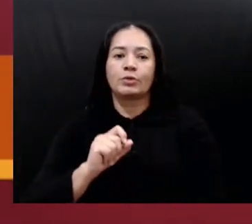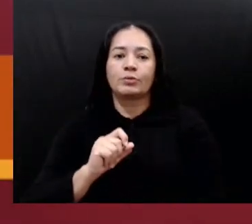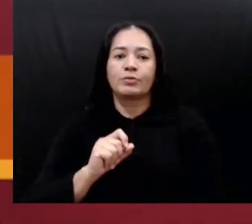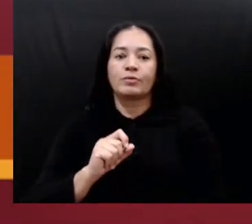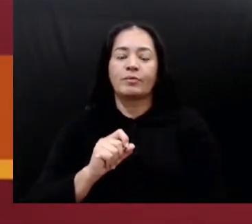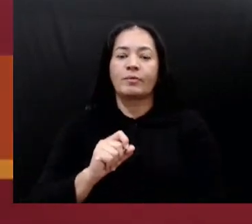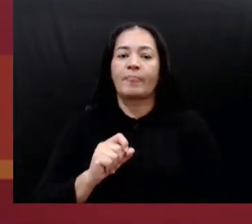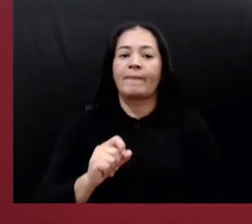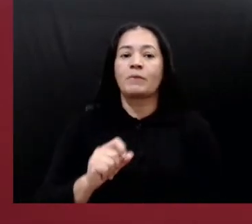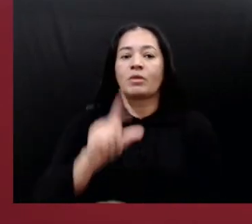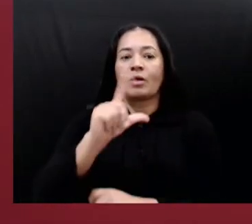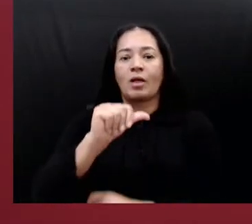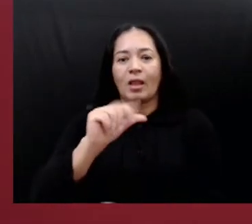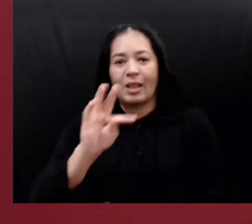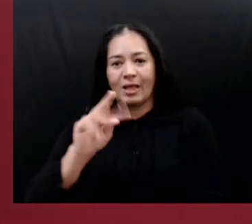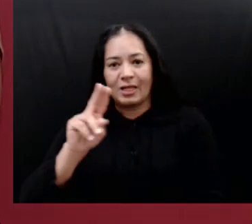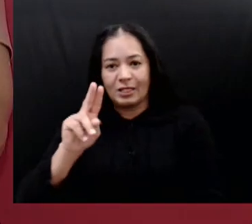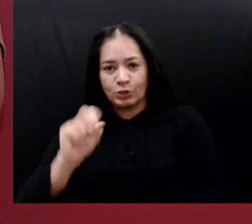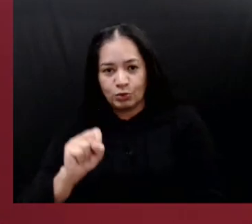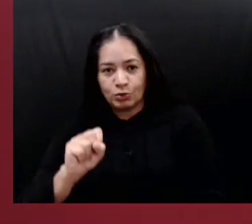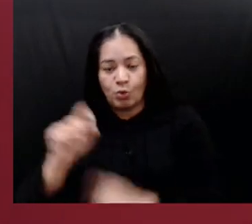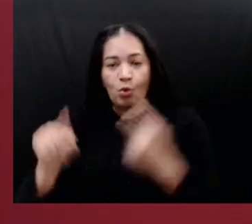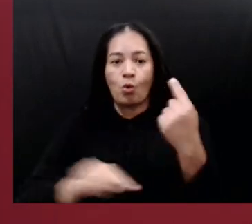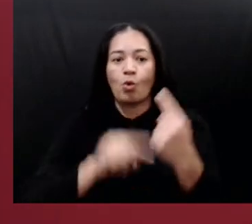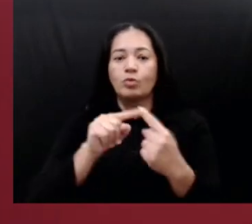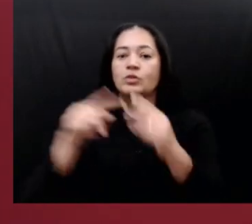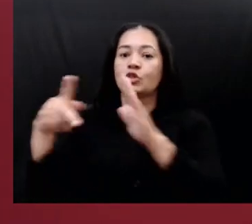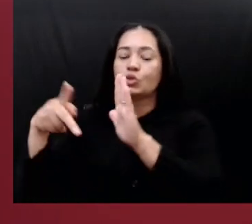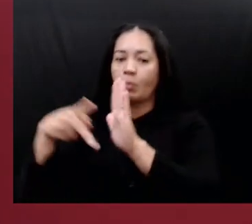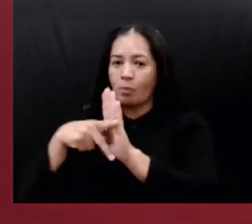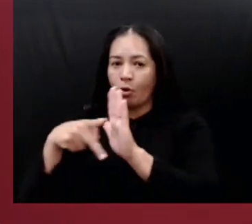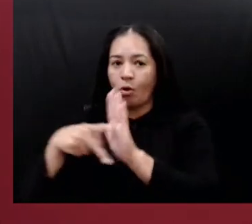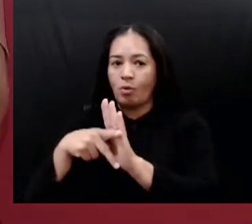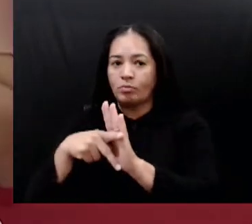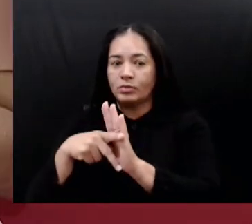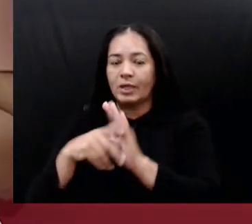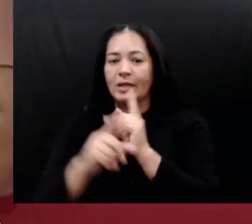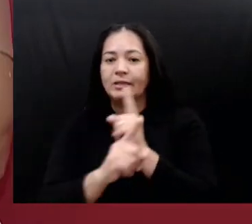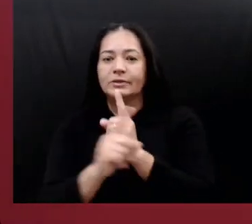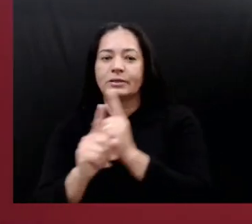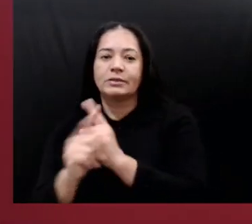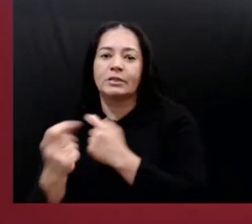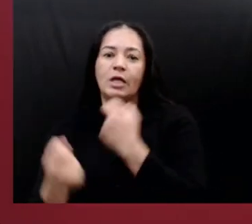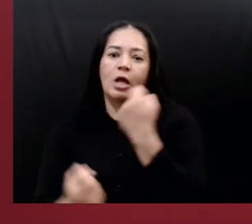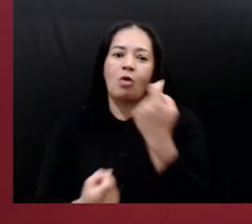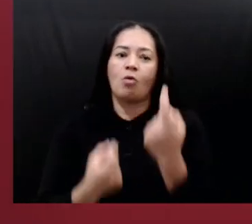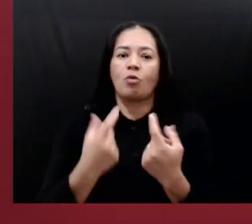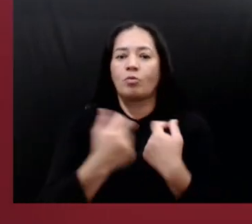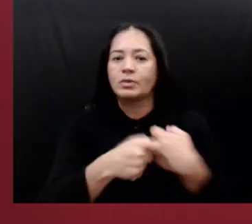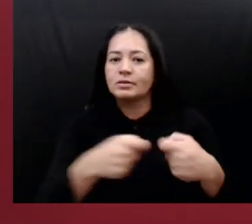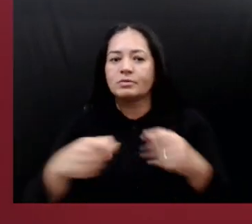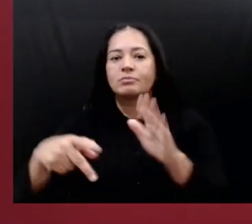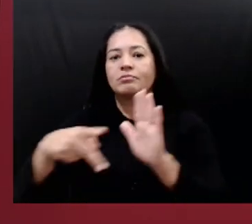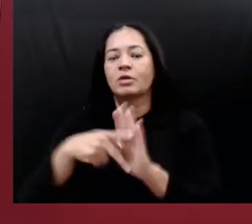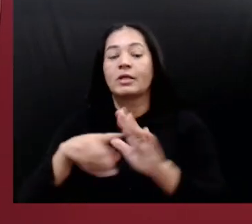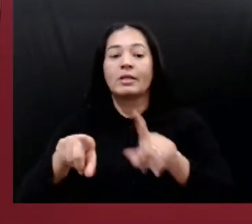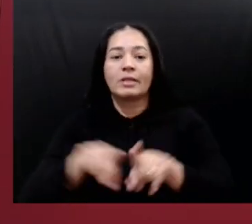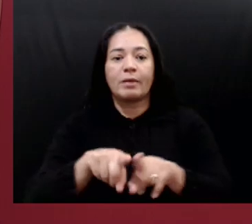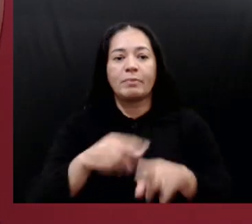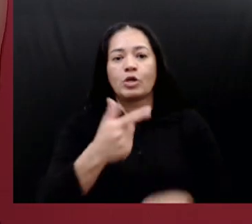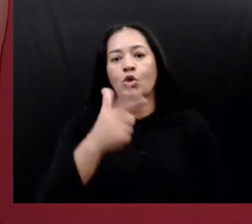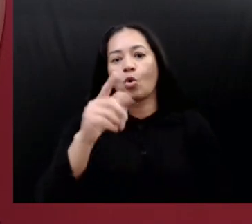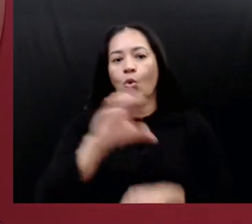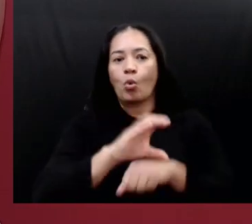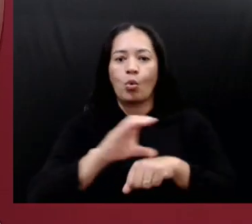vão ter objetivos próprios, né, e vão atender algumas demandas específicas, e temos também outros cursos de pós-graduação que já